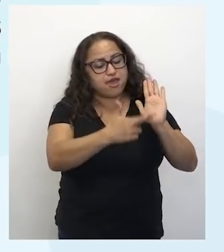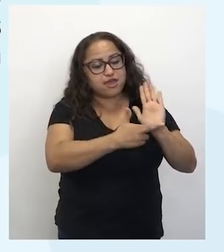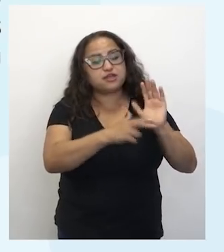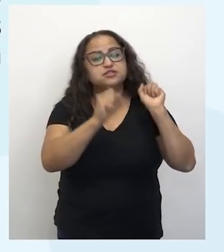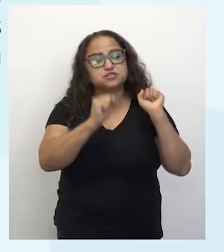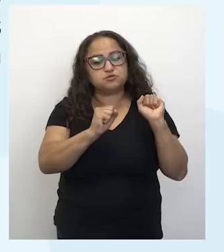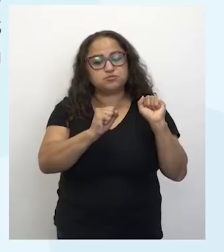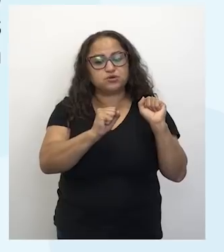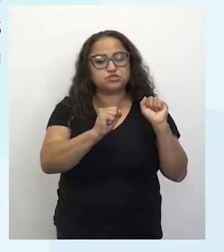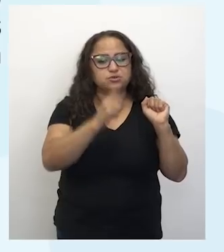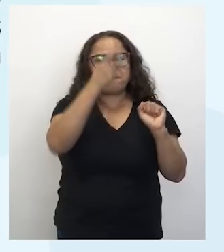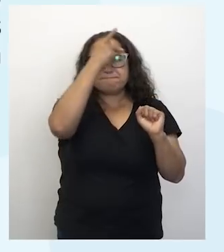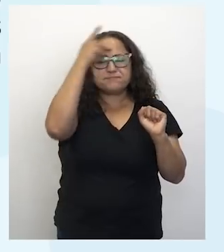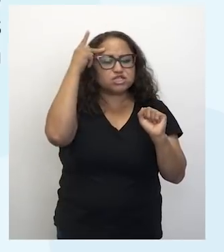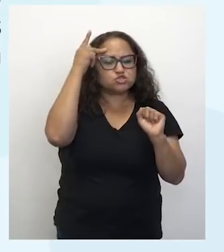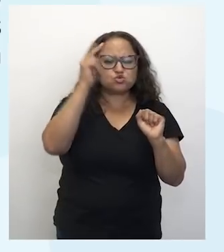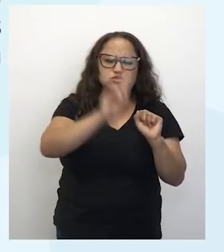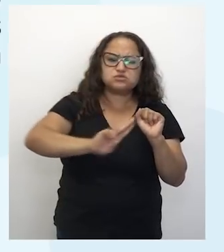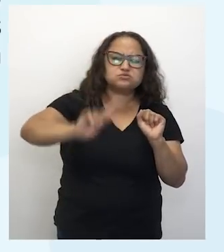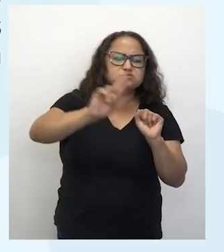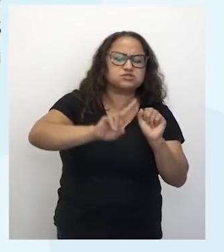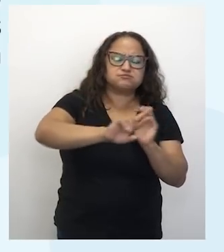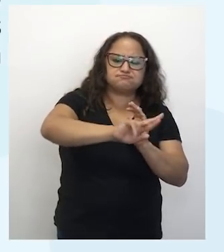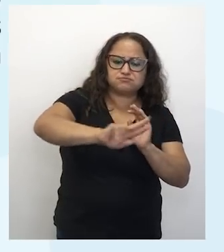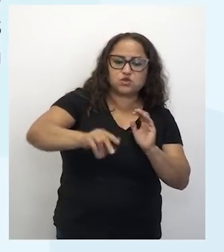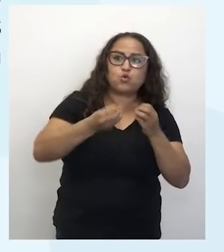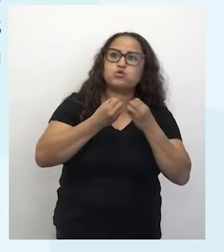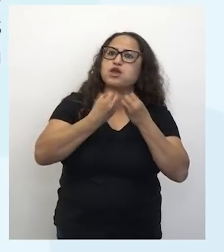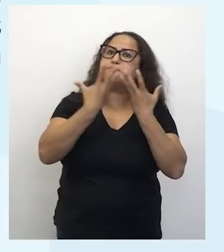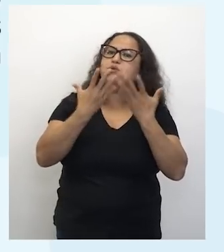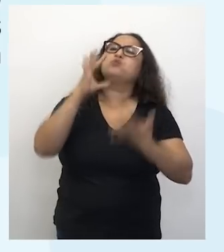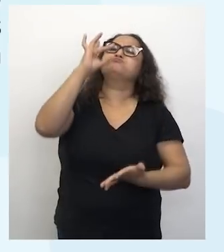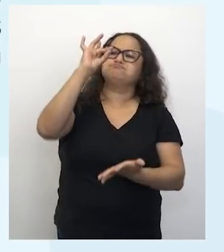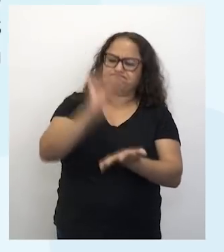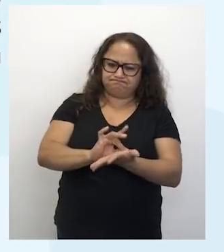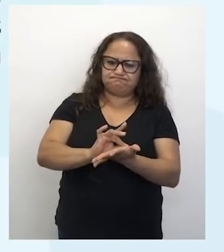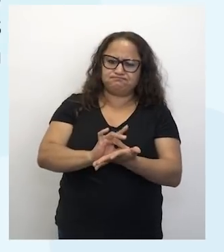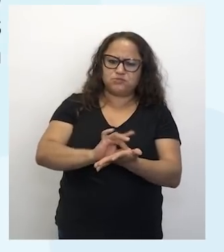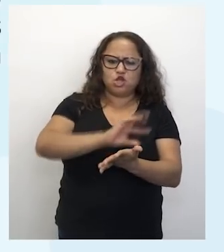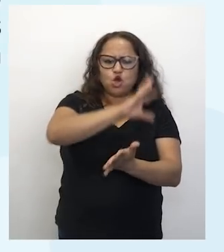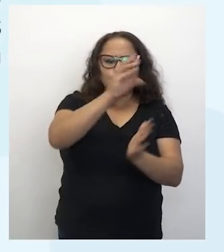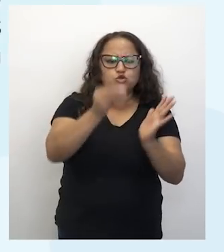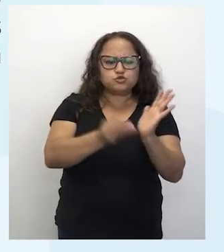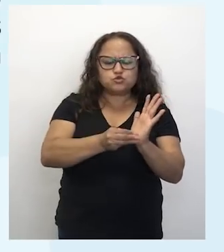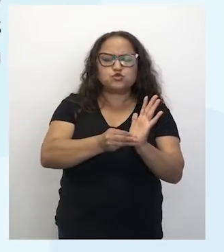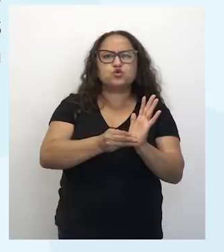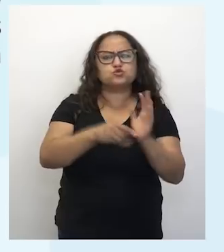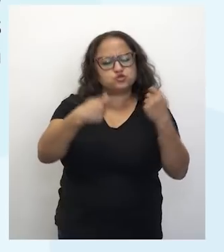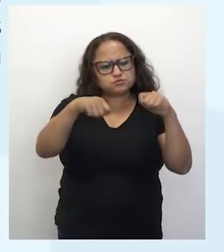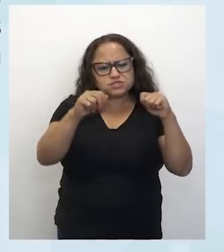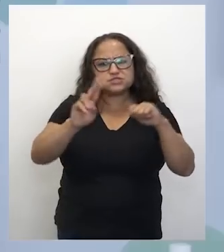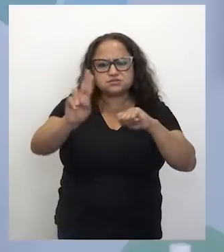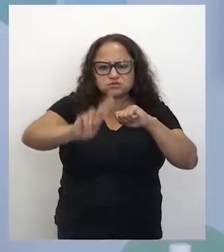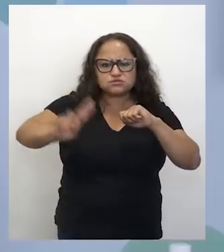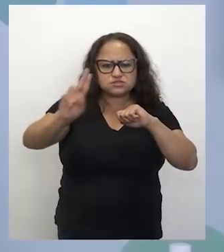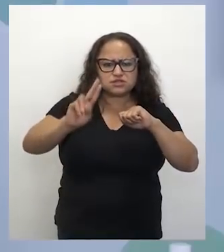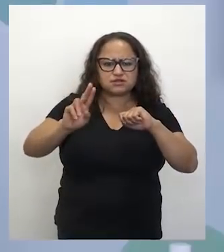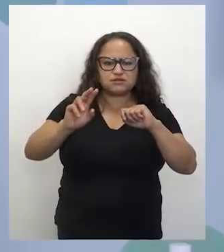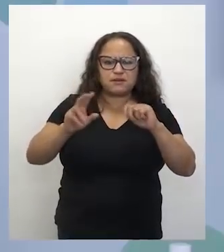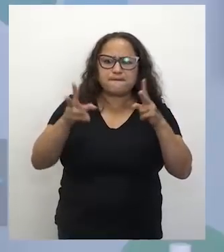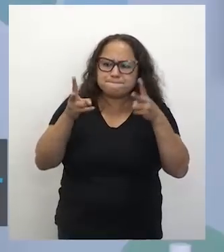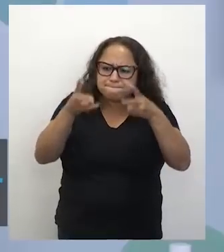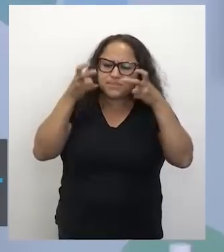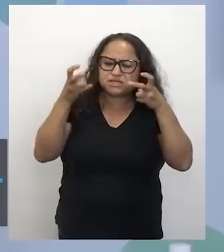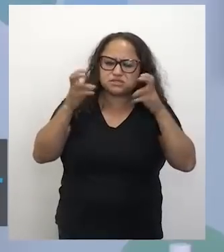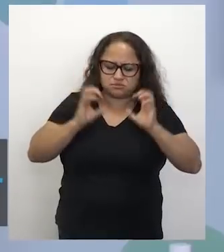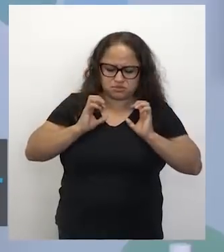as pessoas. O que é bom e justo tem que se aplicar a todos. Então, percebam que essa definição de ética tem a ver